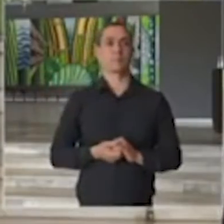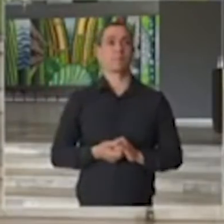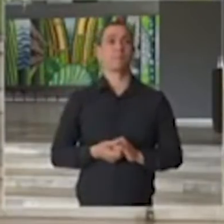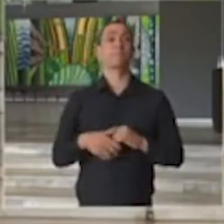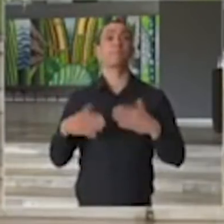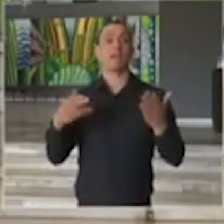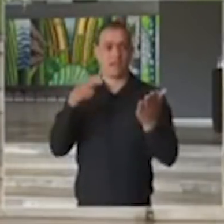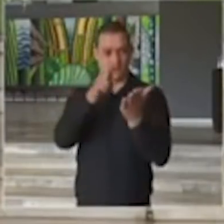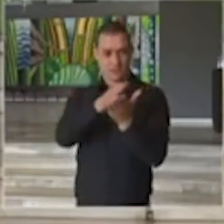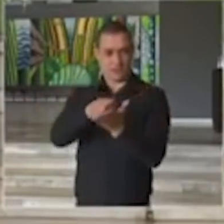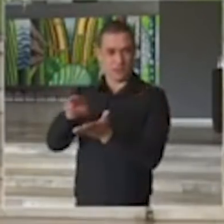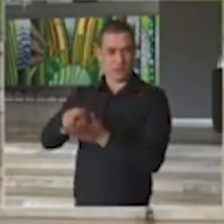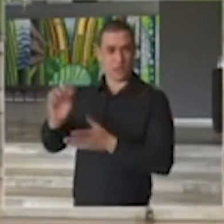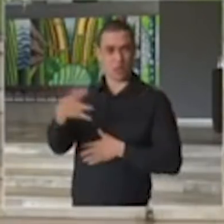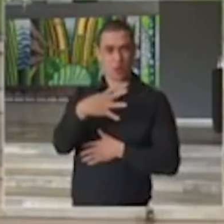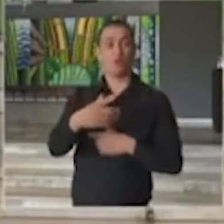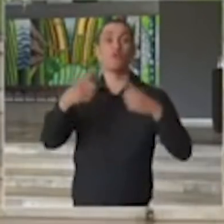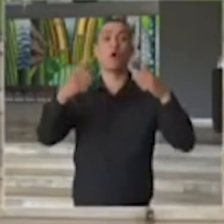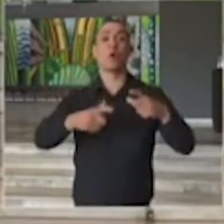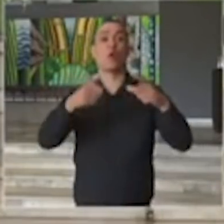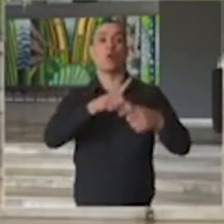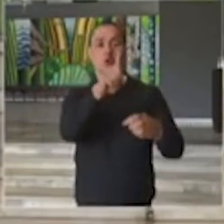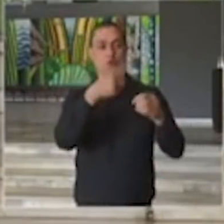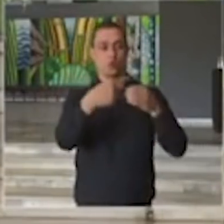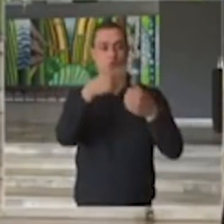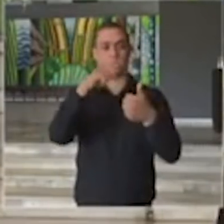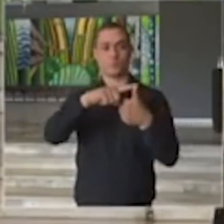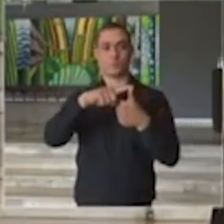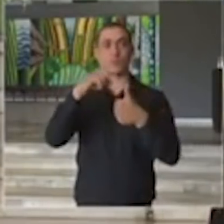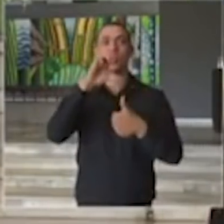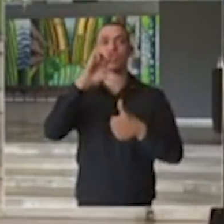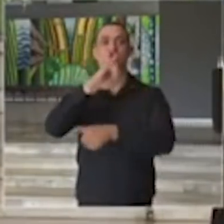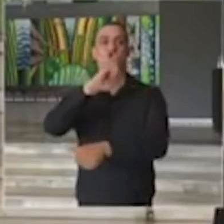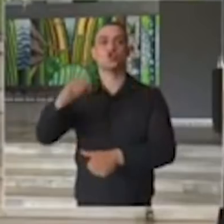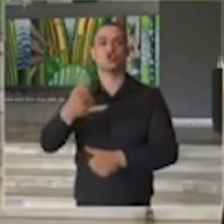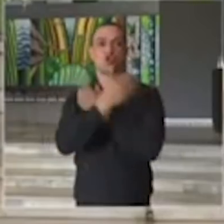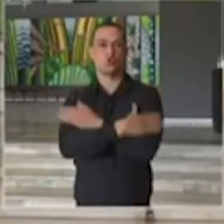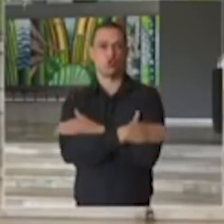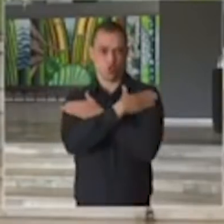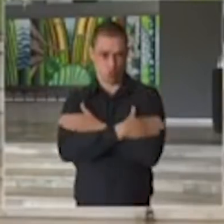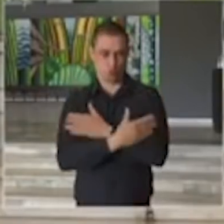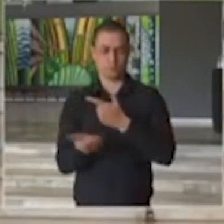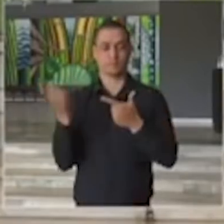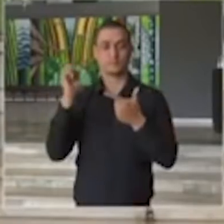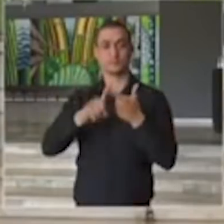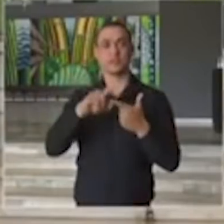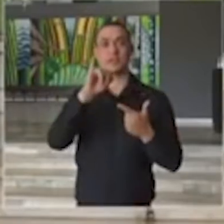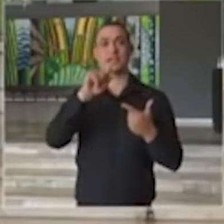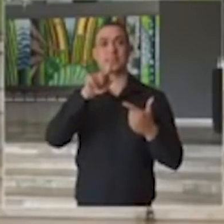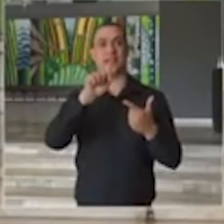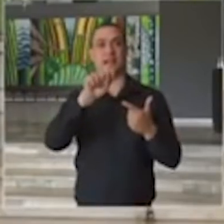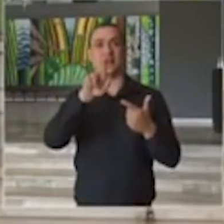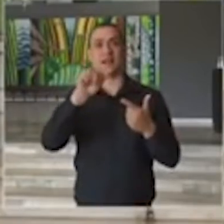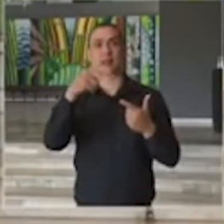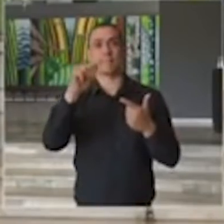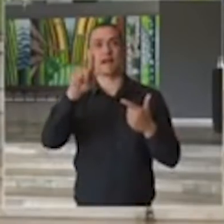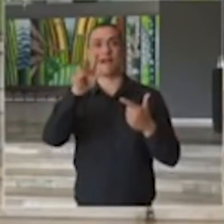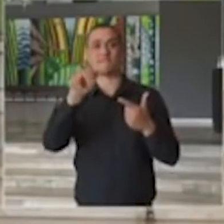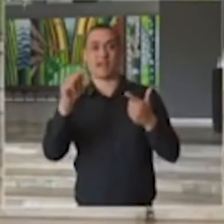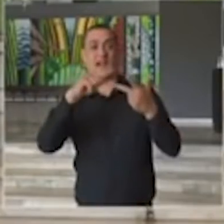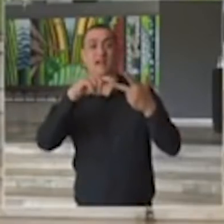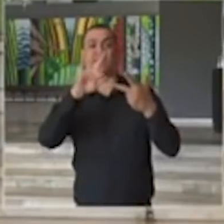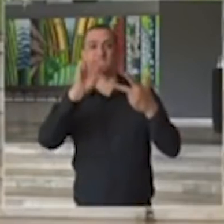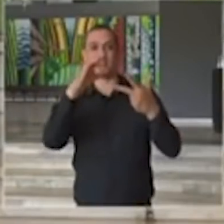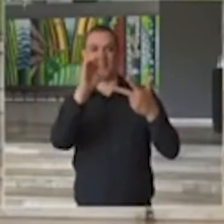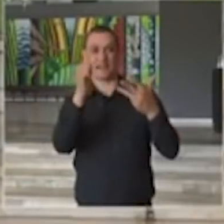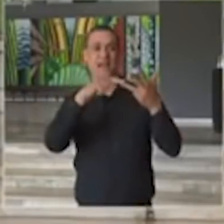e os novos leitos de uti serão implantados na cidade de campos do jordão na serra da mantiqueira igarapava em franca